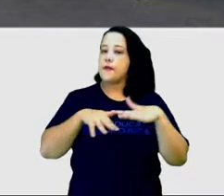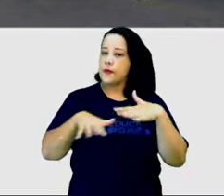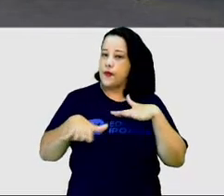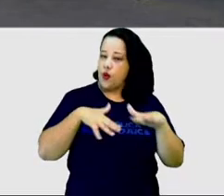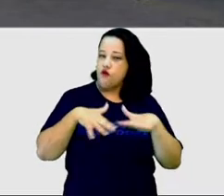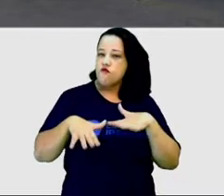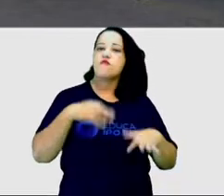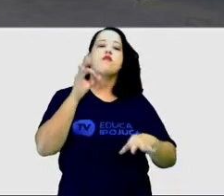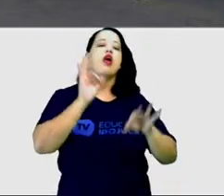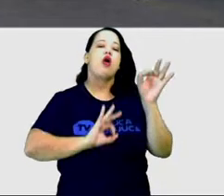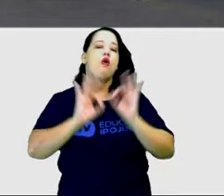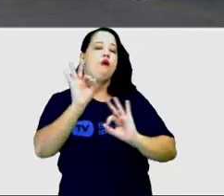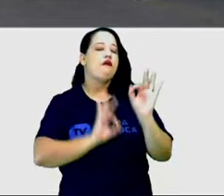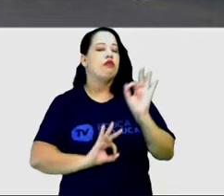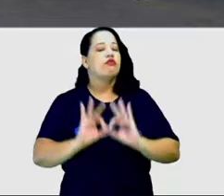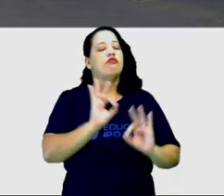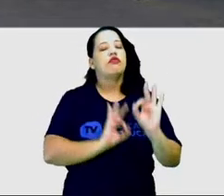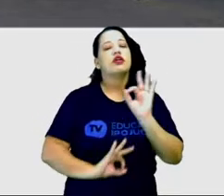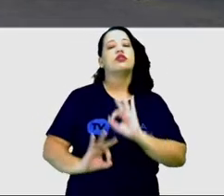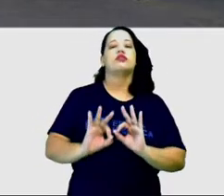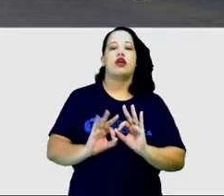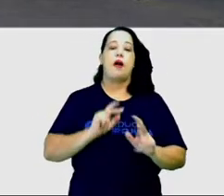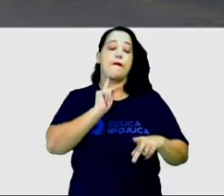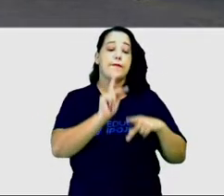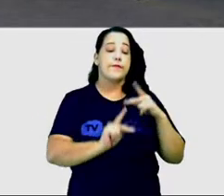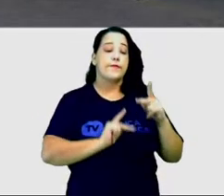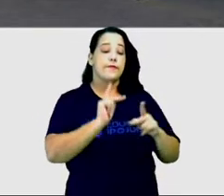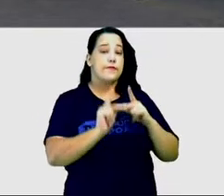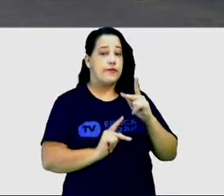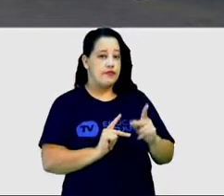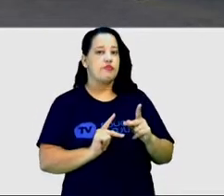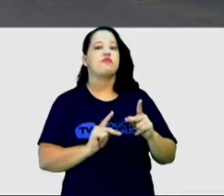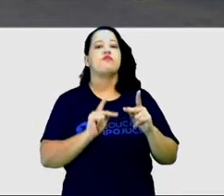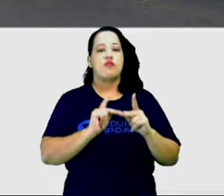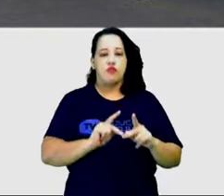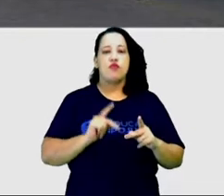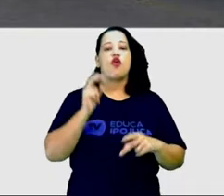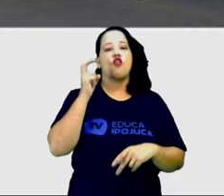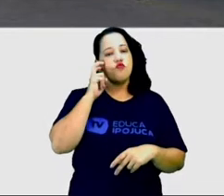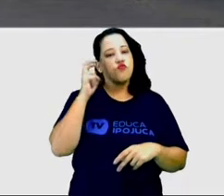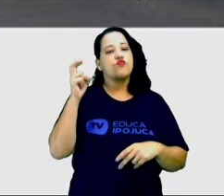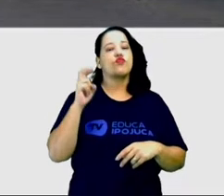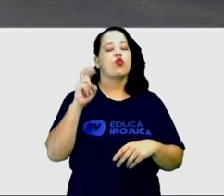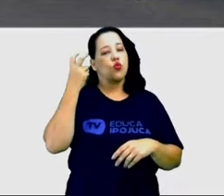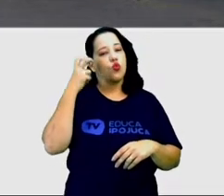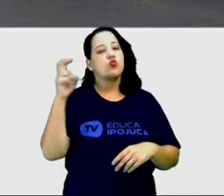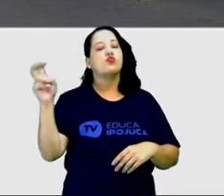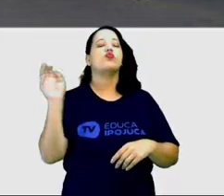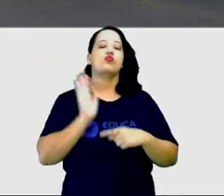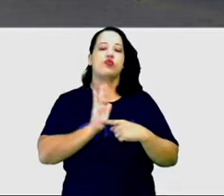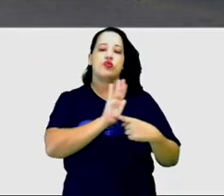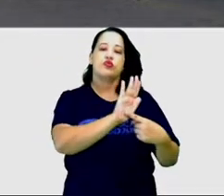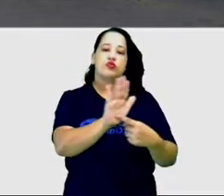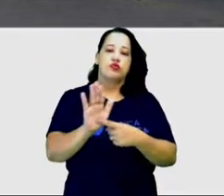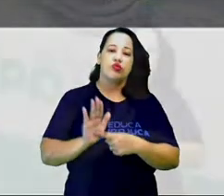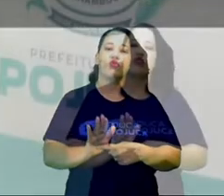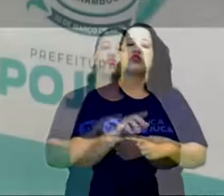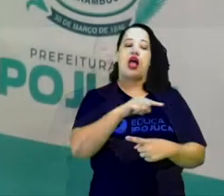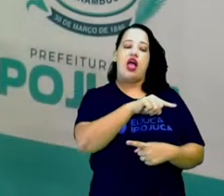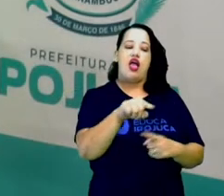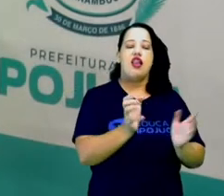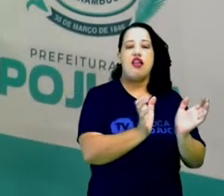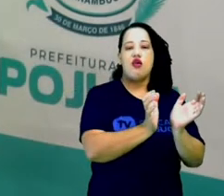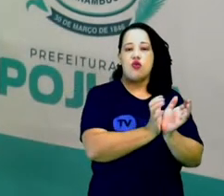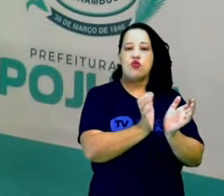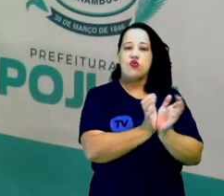representações da cultura, dos povos. Assim, ela mostra e manifesta os costumes, os hábitos de uma sociedade específica.